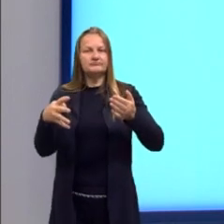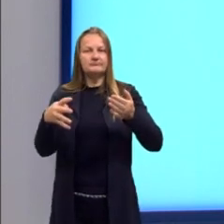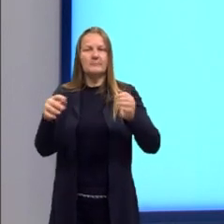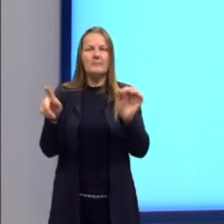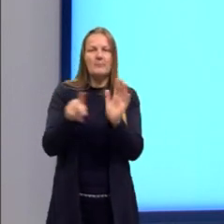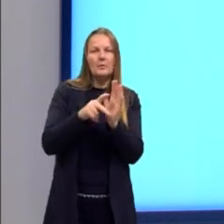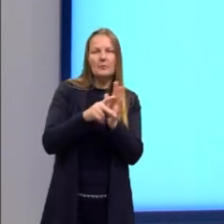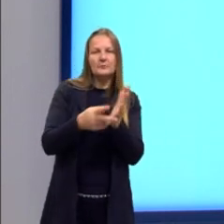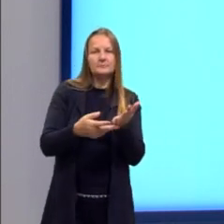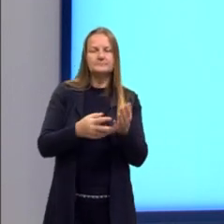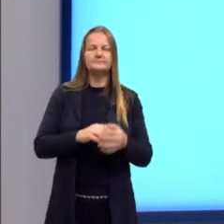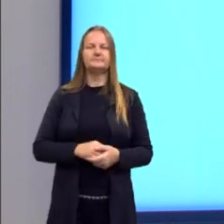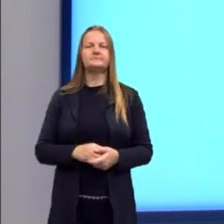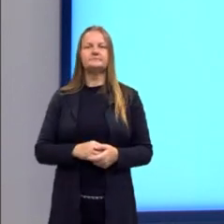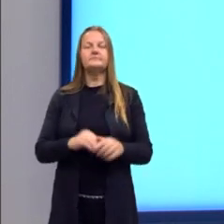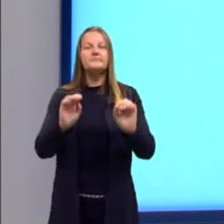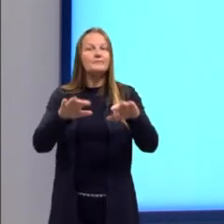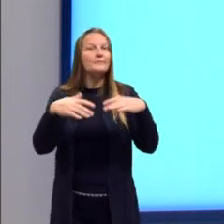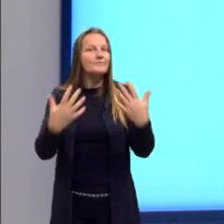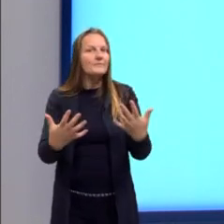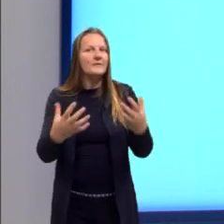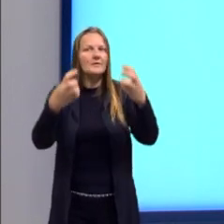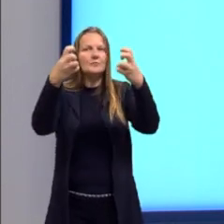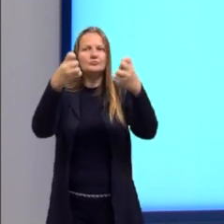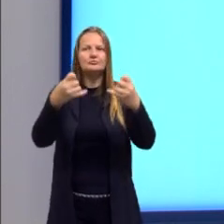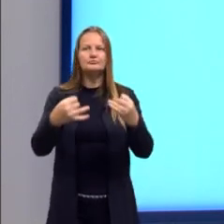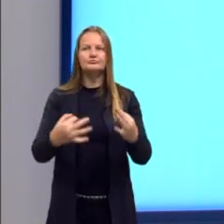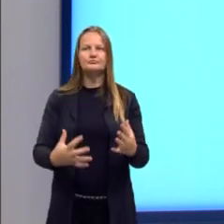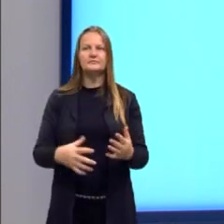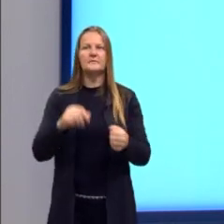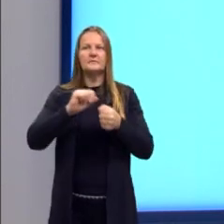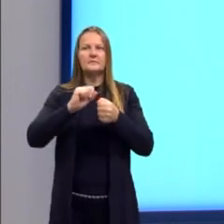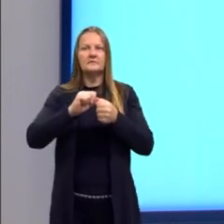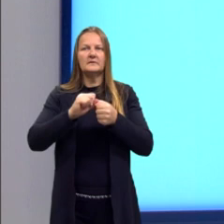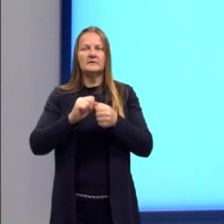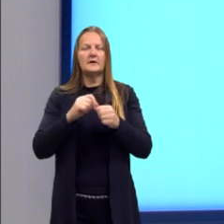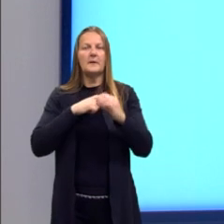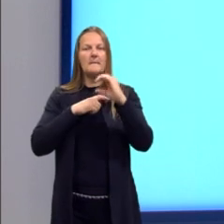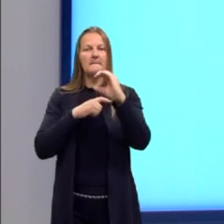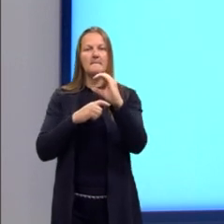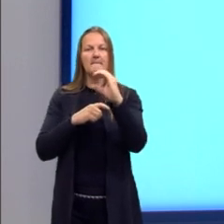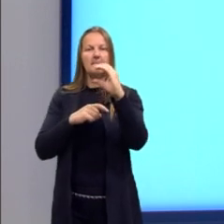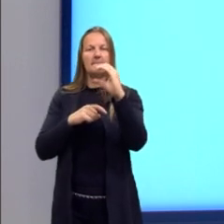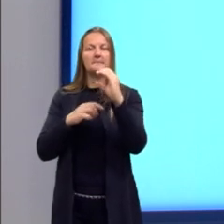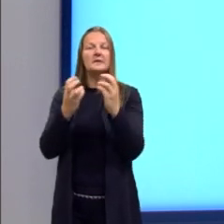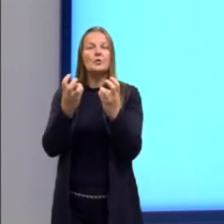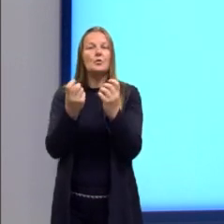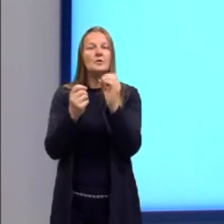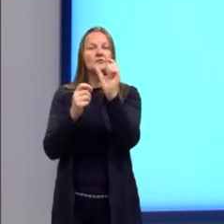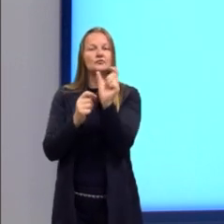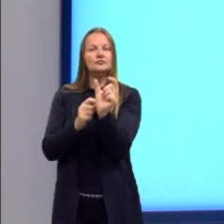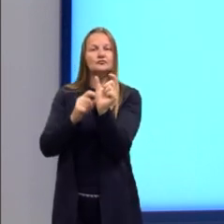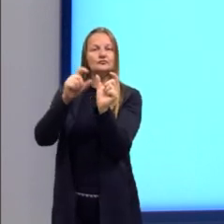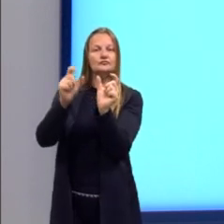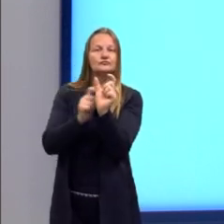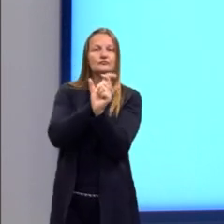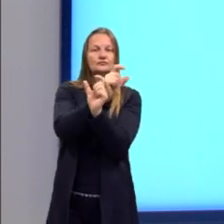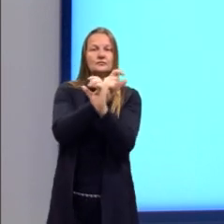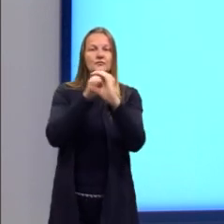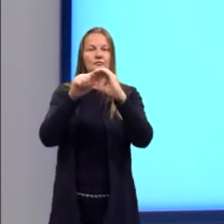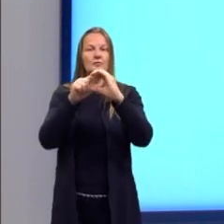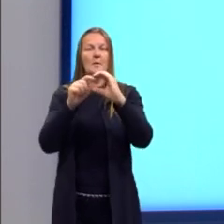alterações então a gente primeiro faz o prefixo que o número de carbonos na identifica cadeia